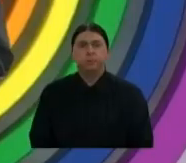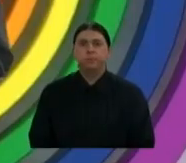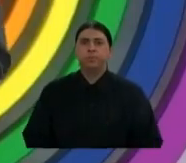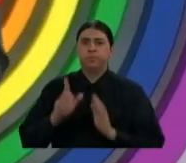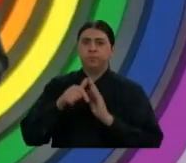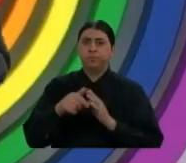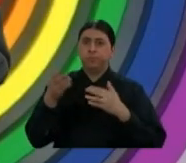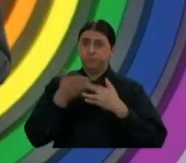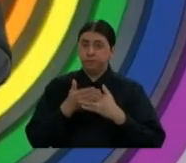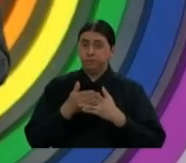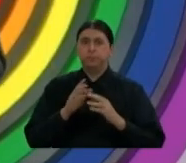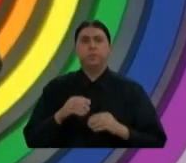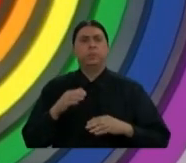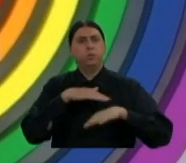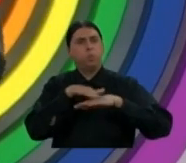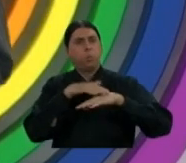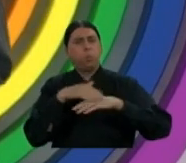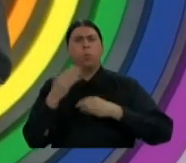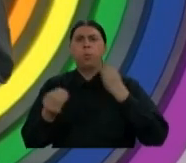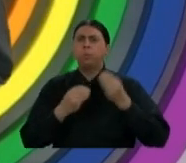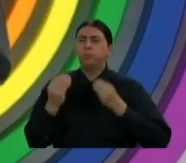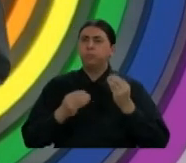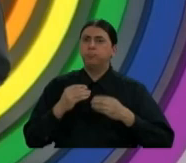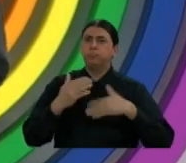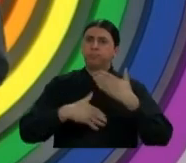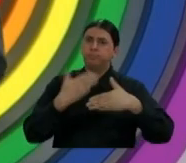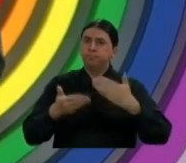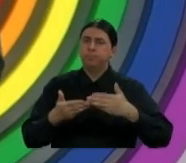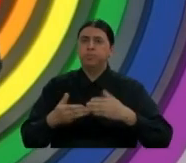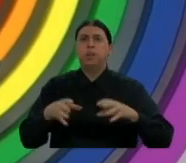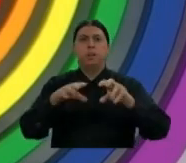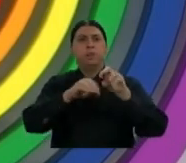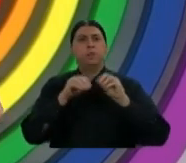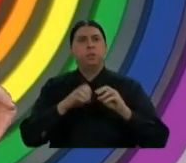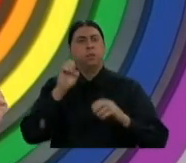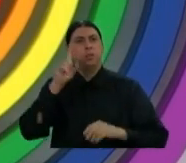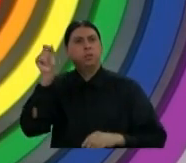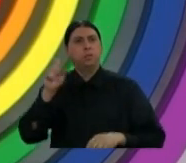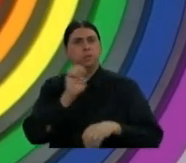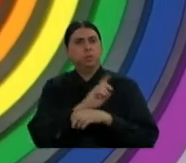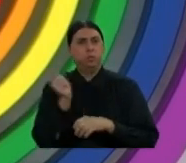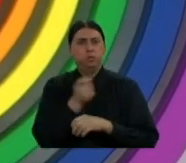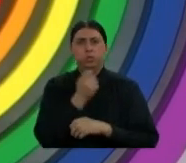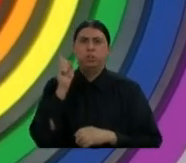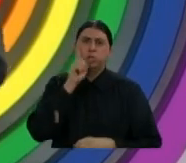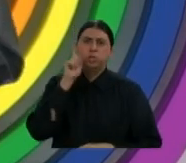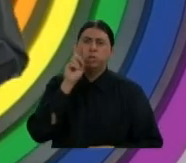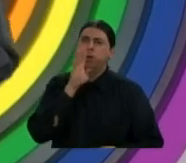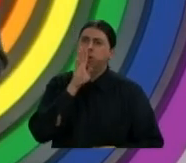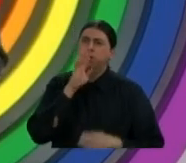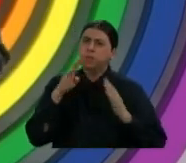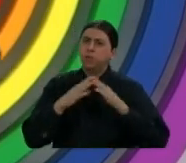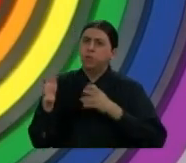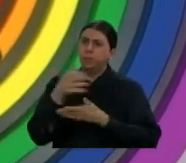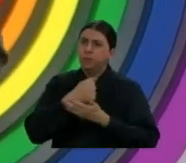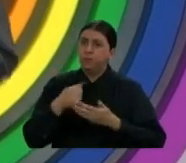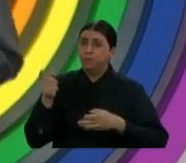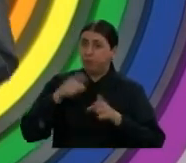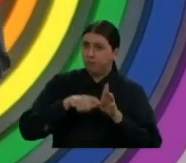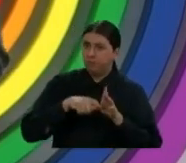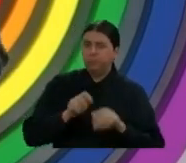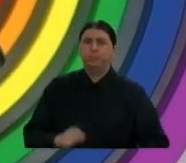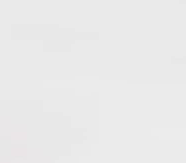depois do intervalo nós vamos discutir o processo de adoção no estado e conhecer o dia-a-dia de uma casa de acolhimento